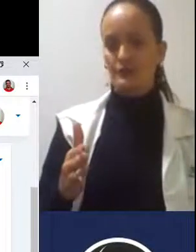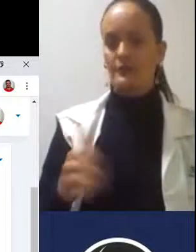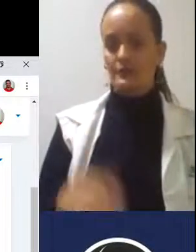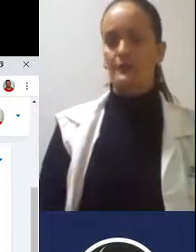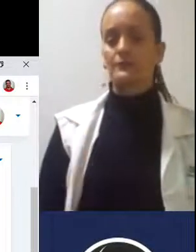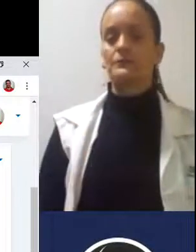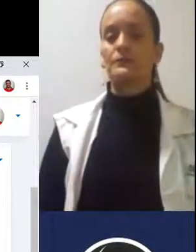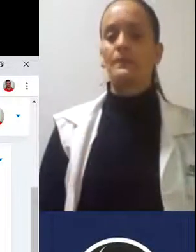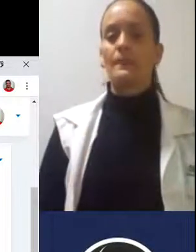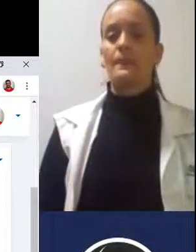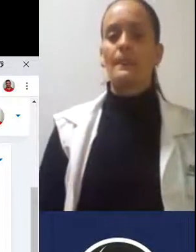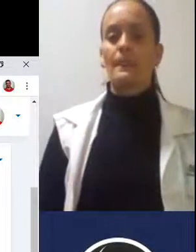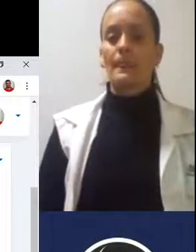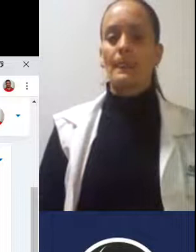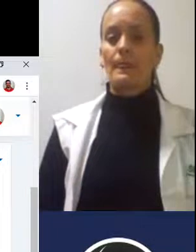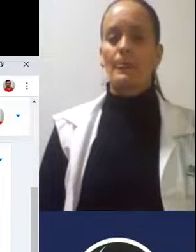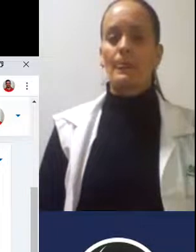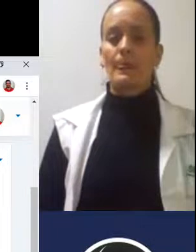identificar né, cada uma